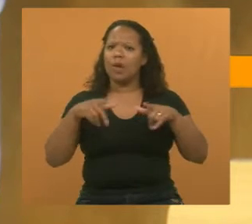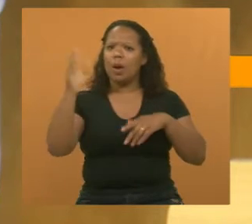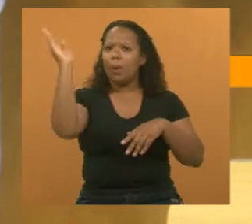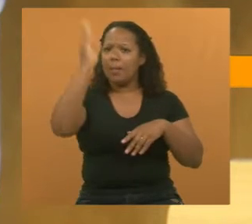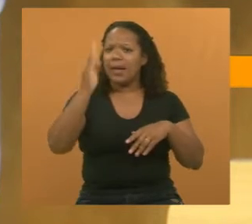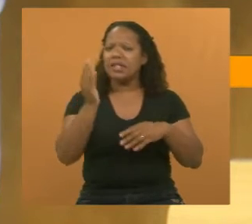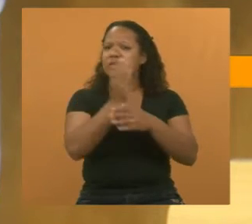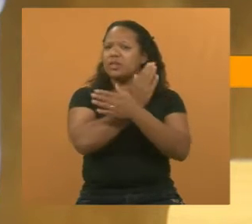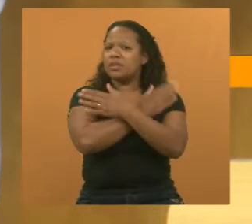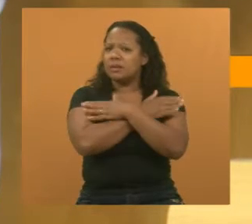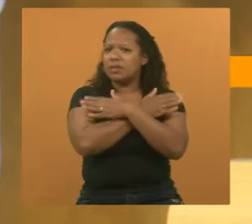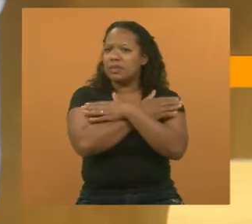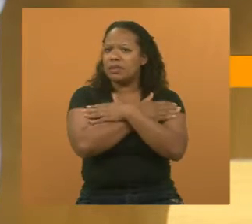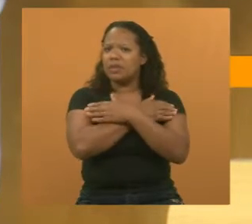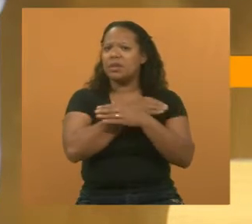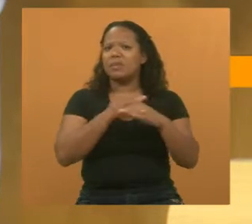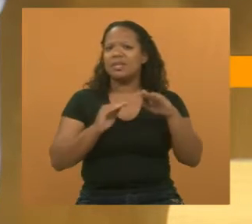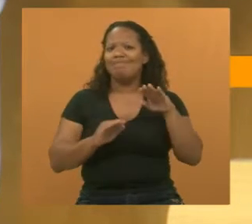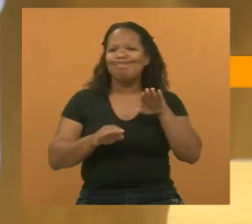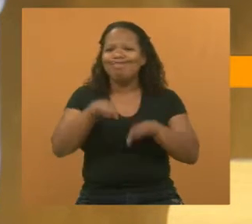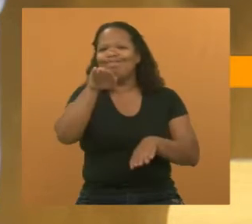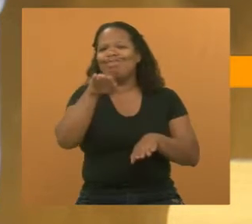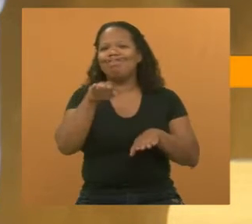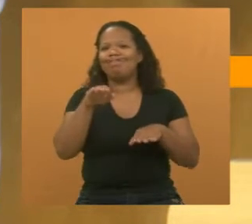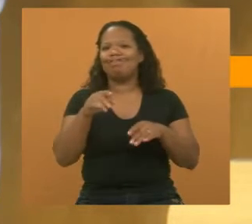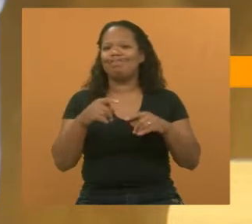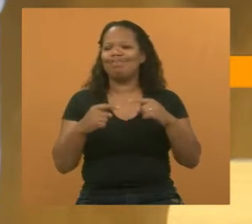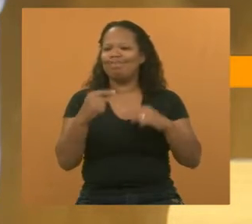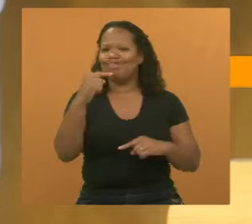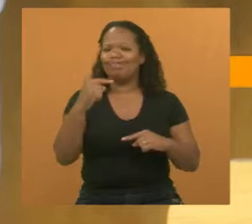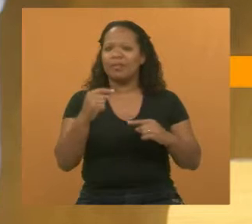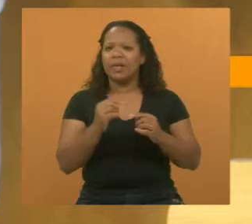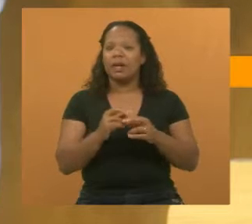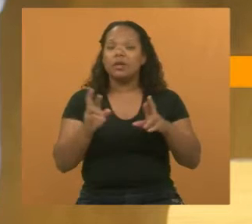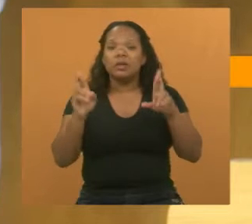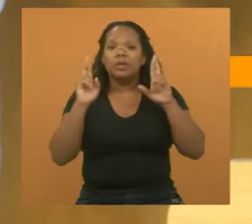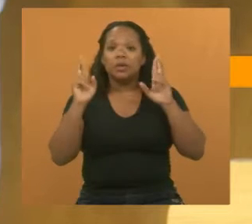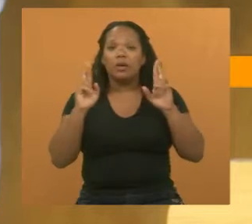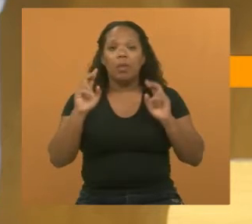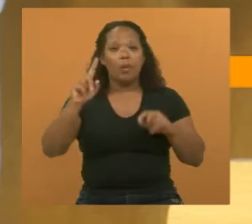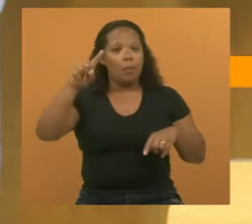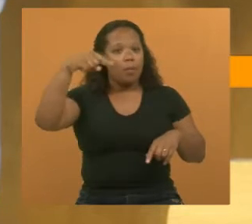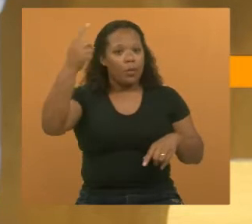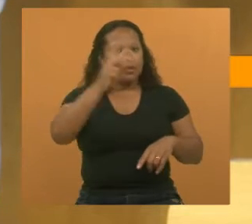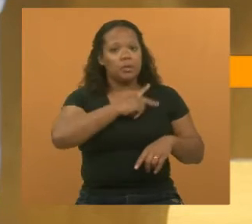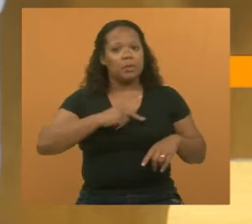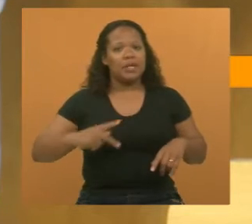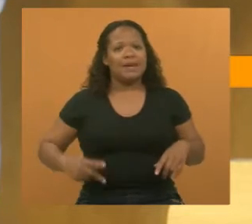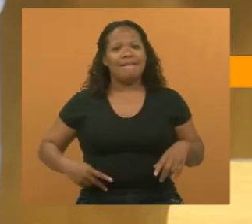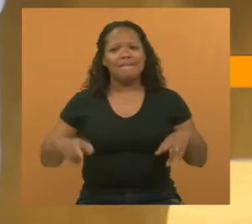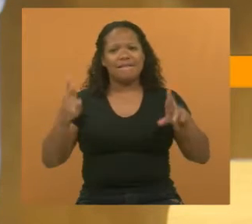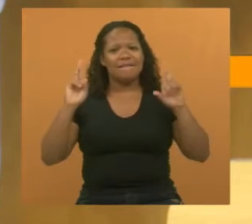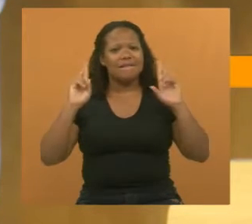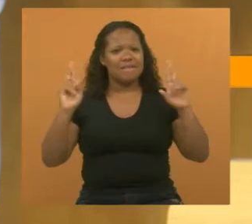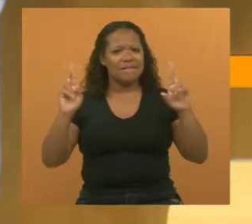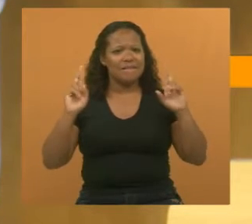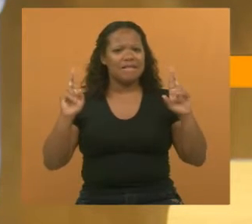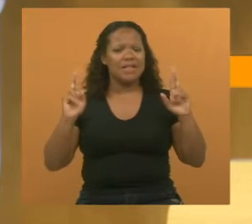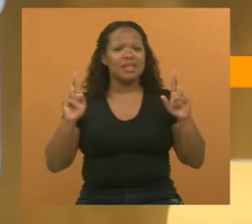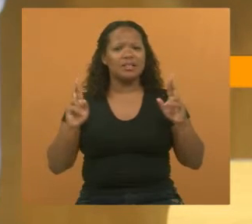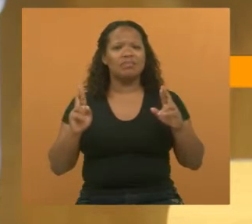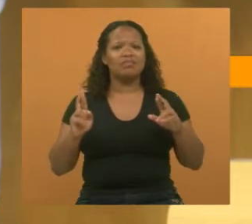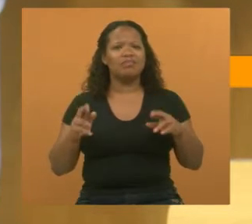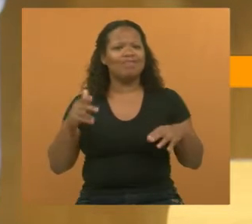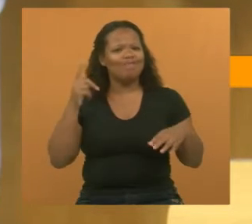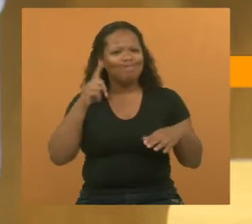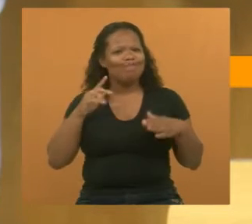com desemprego, com muita desigualdade, e que rogamos para que o próximo presidente possa atacar esses